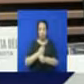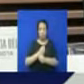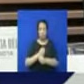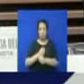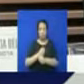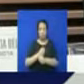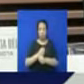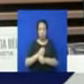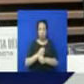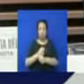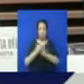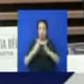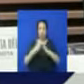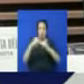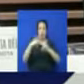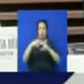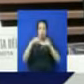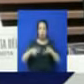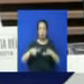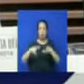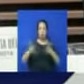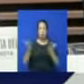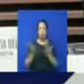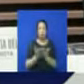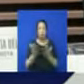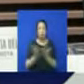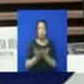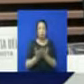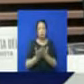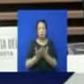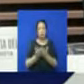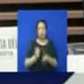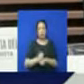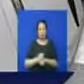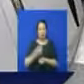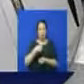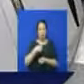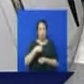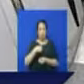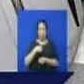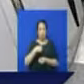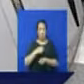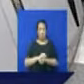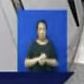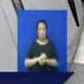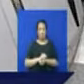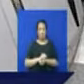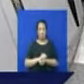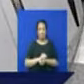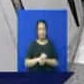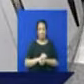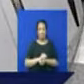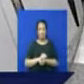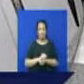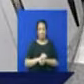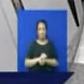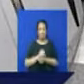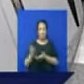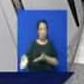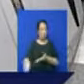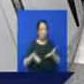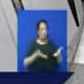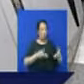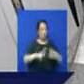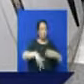Cristão. Sem me estender, eu passo então a tribuna ao vereador proponente,